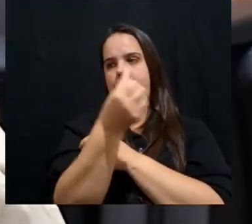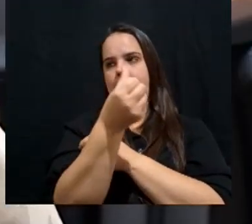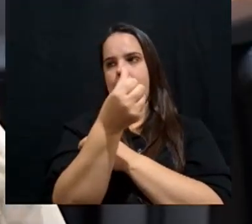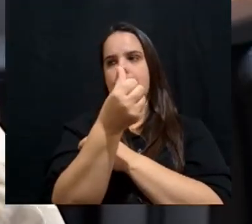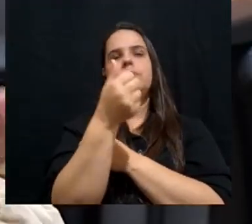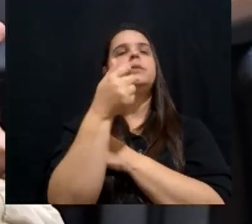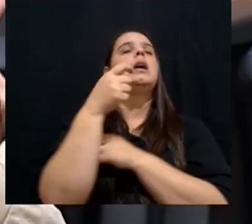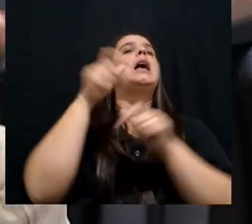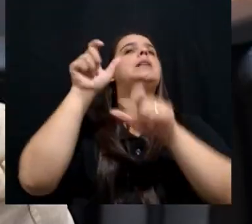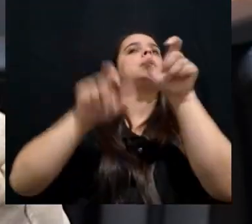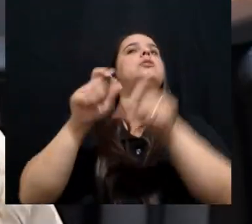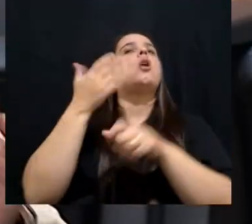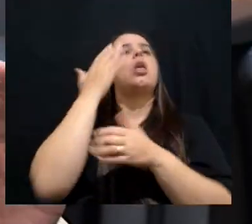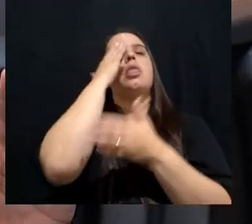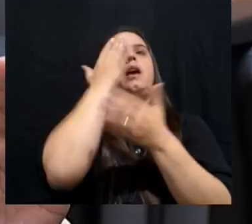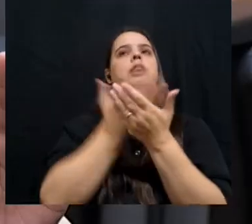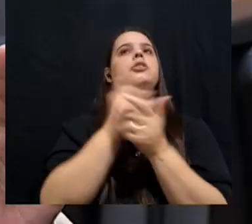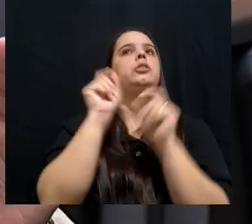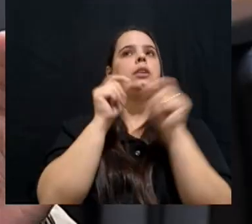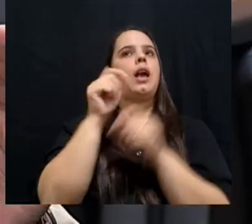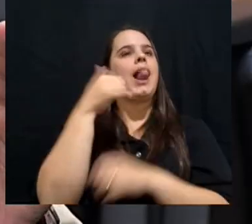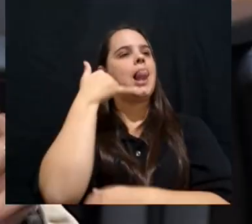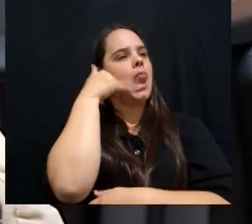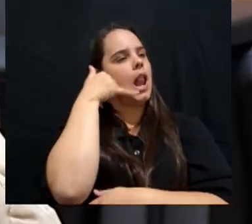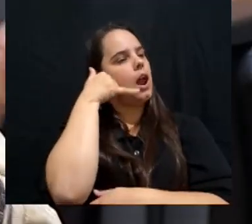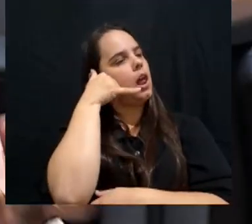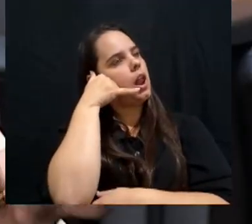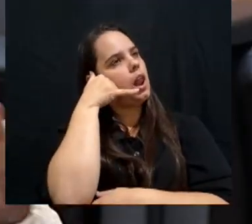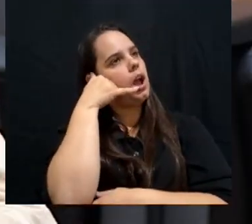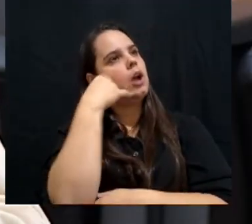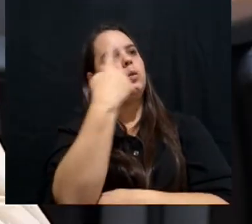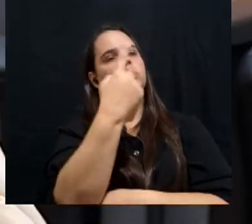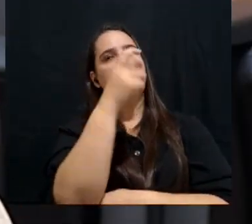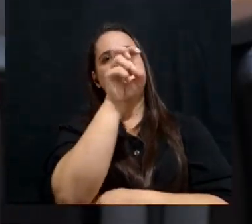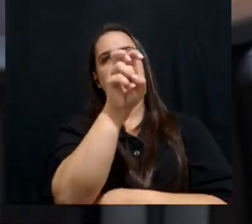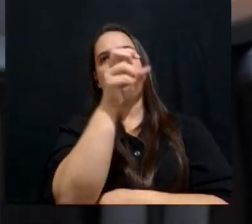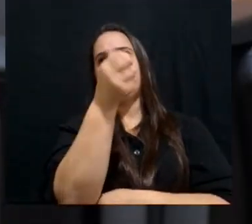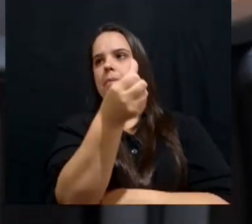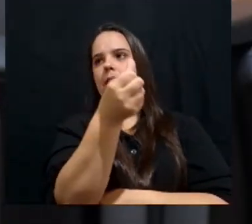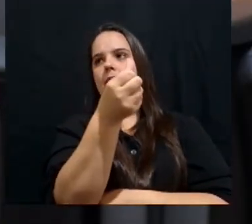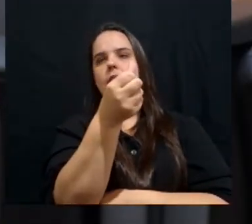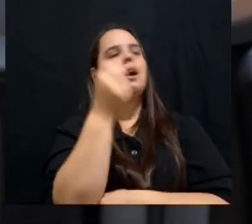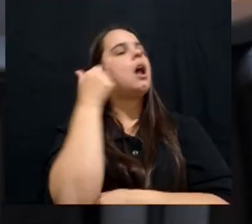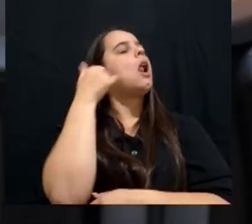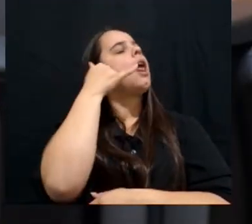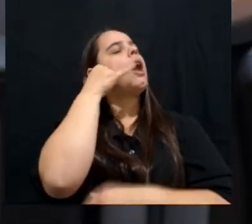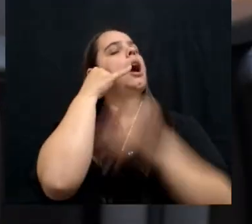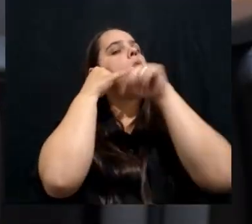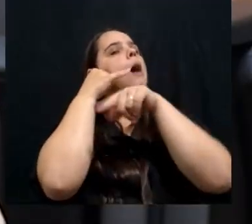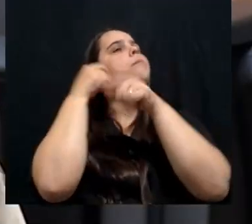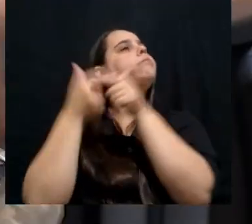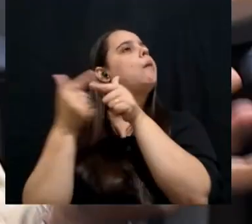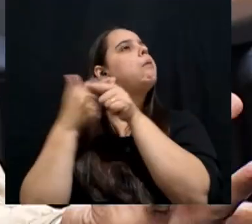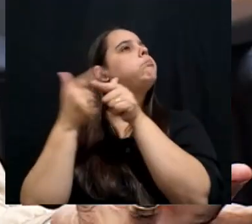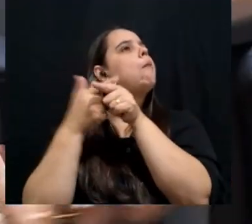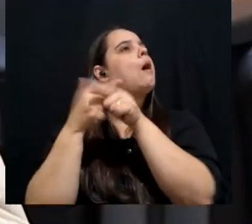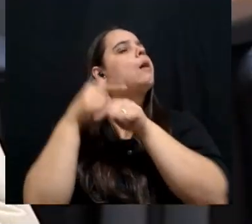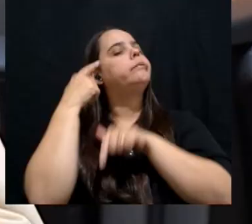ter a mesma efetividade do que procurando um legislador, que Sim. é um erro, né? Porque o Poder Executivo é quem executa, o vereador